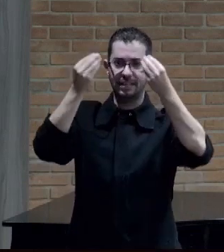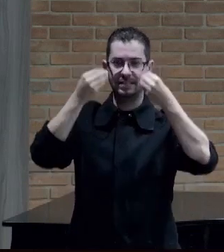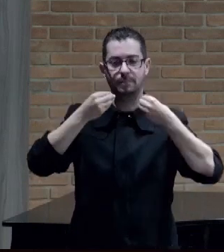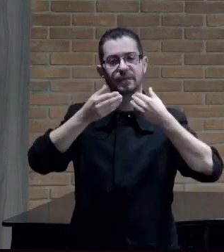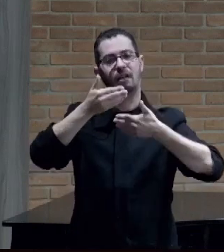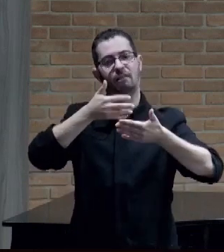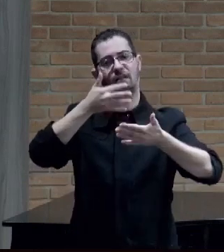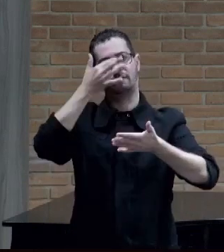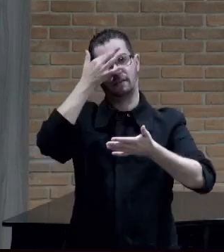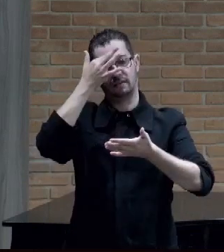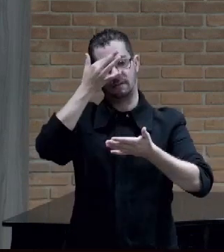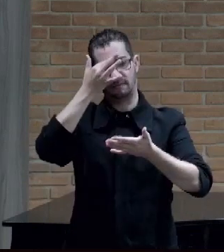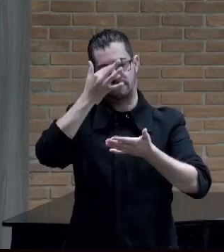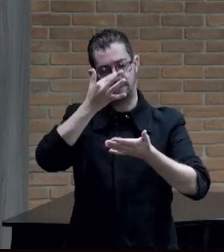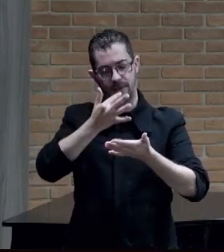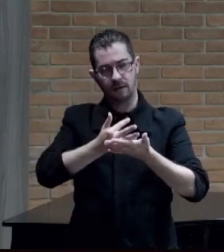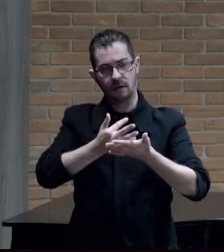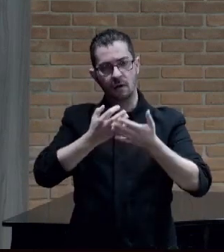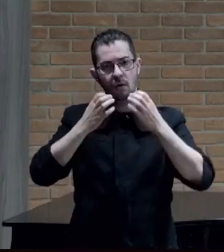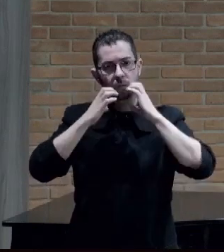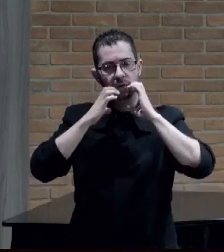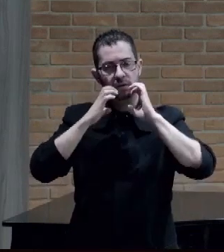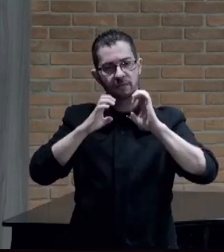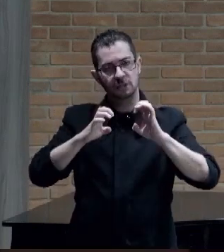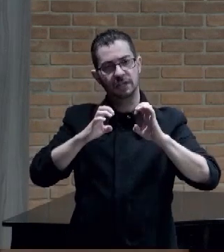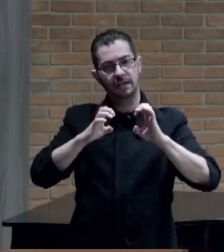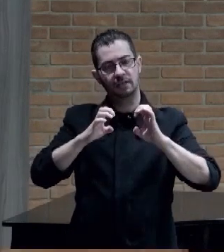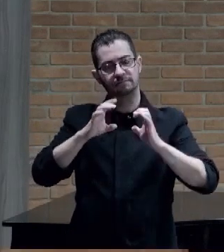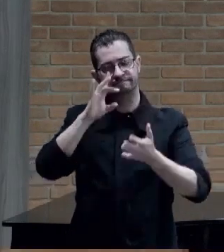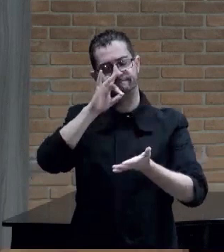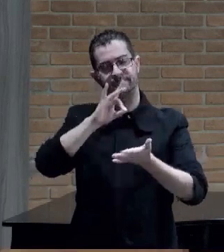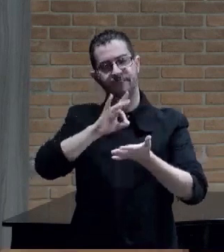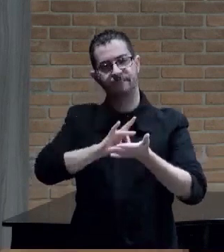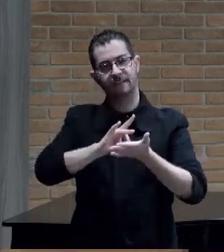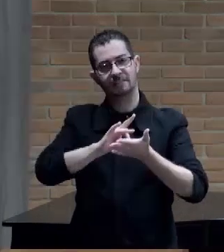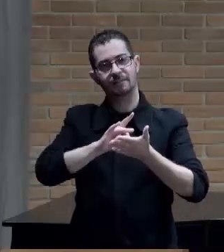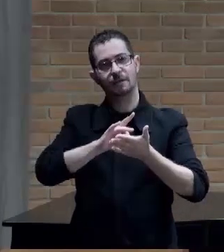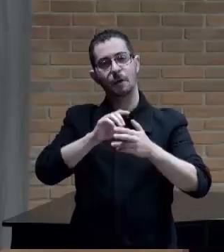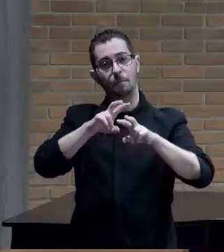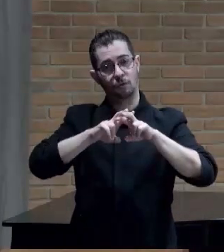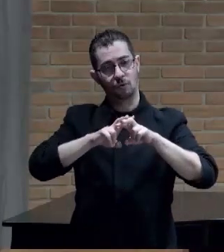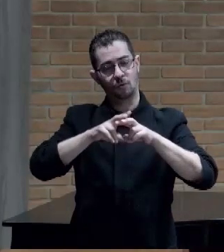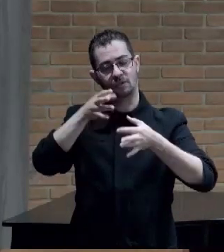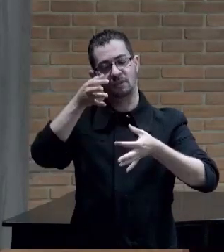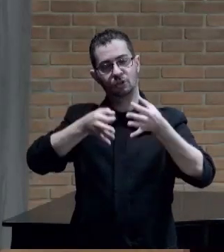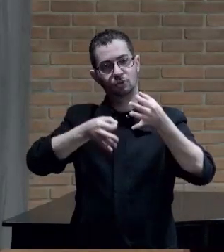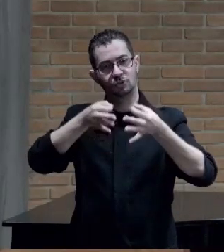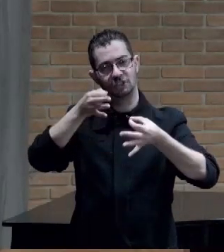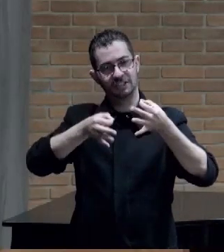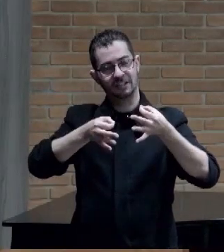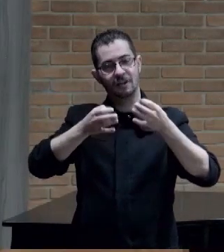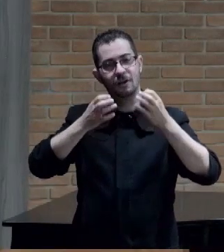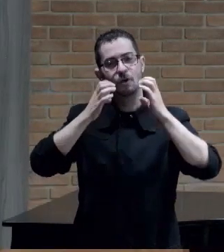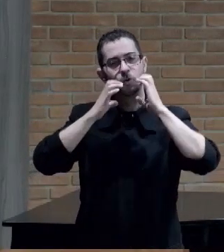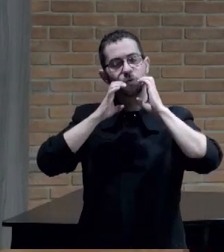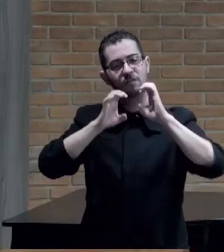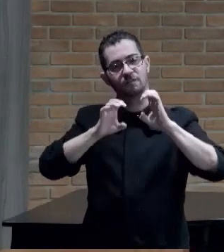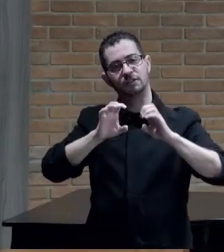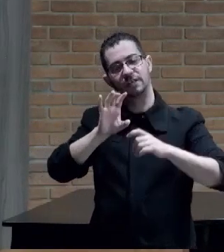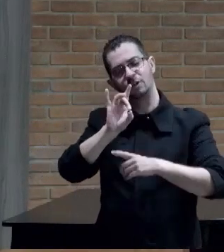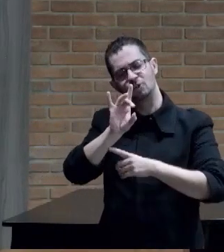fé. O Evangelho é eficaz por causa da justiça. Lembrem-se disso. O Evangelho só